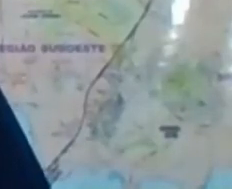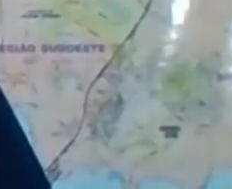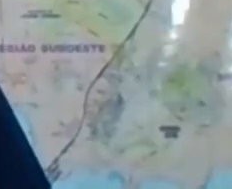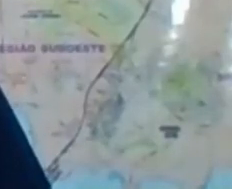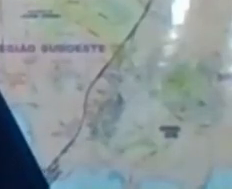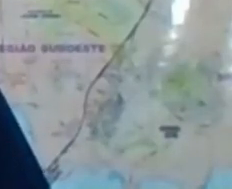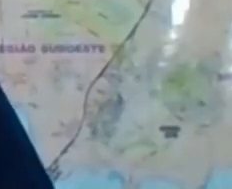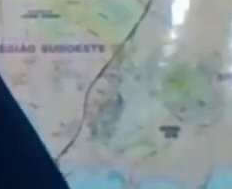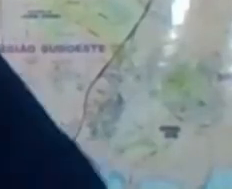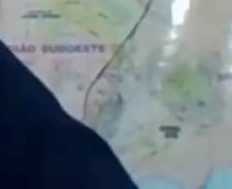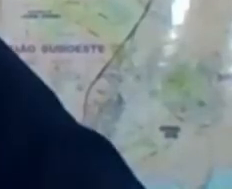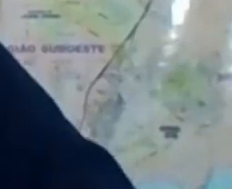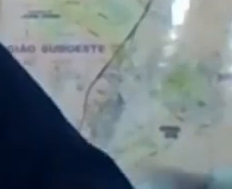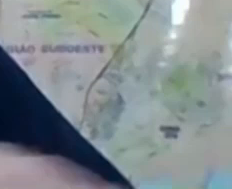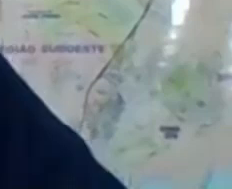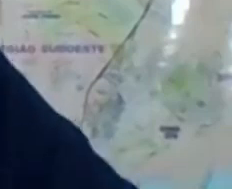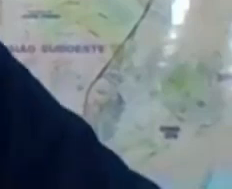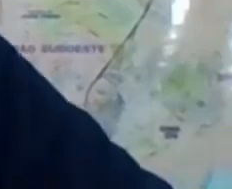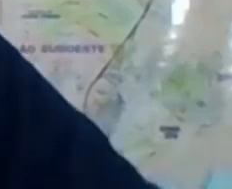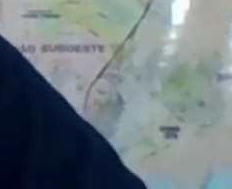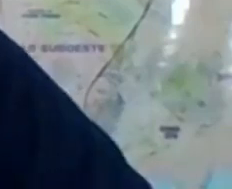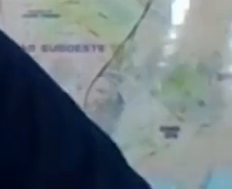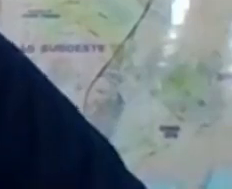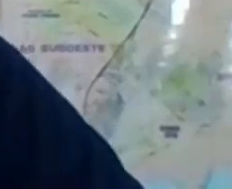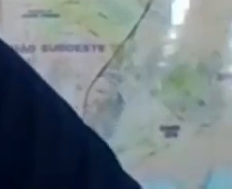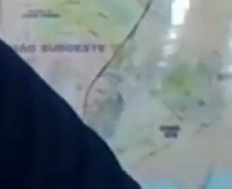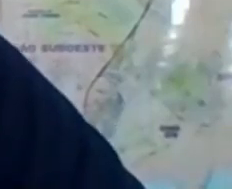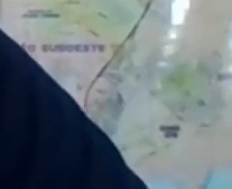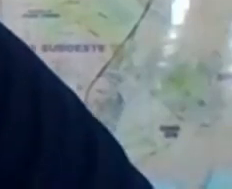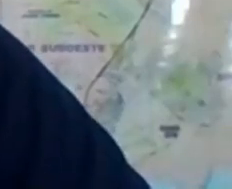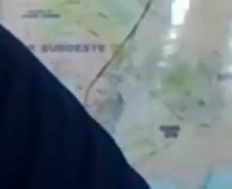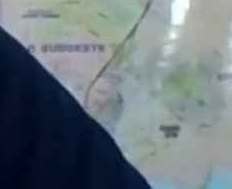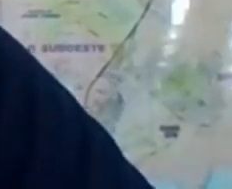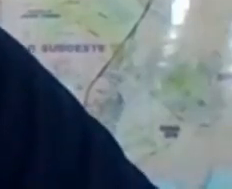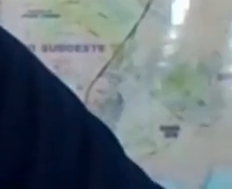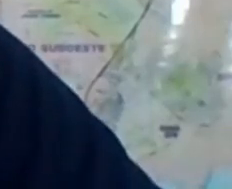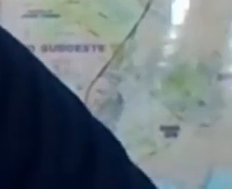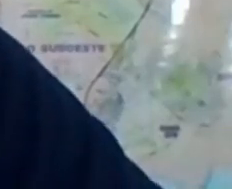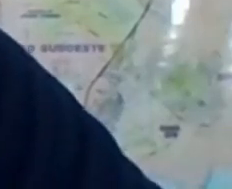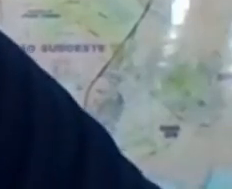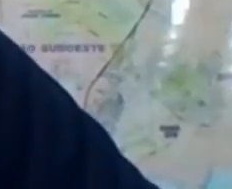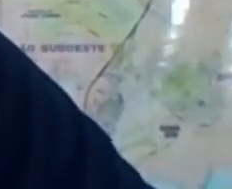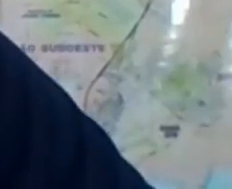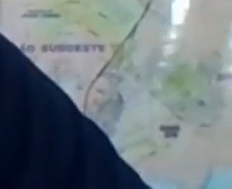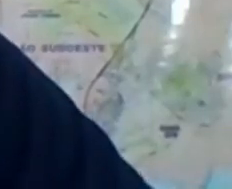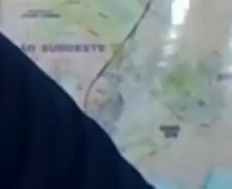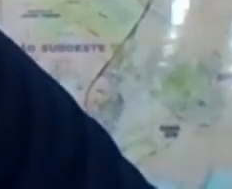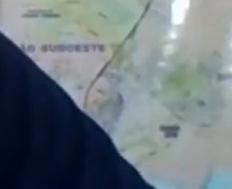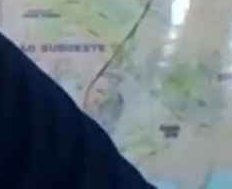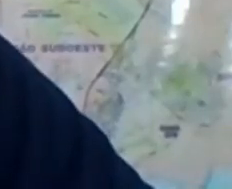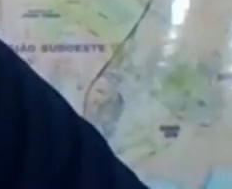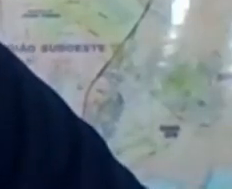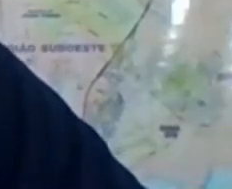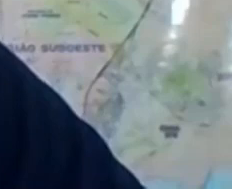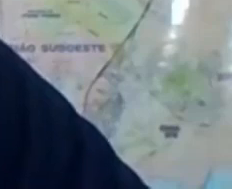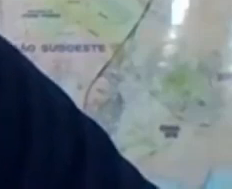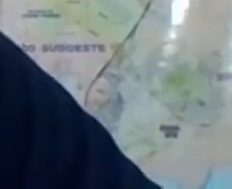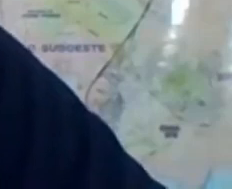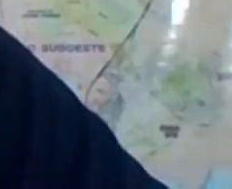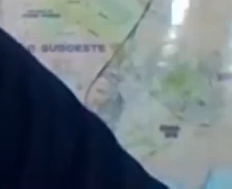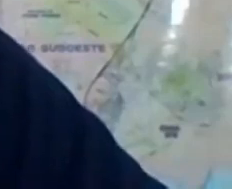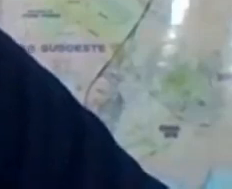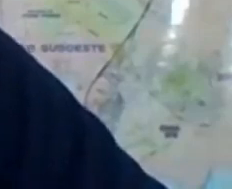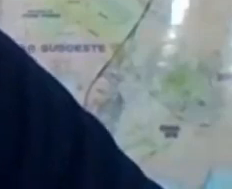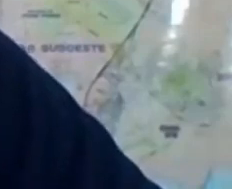que elas não cheguem, elas não aconteçam sem o devido diálogo com a população.